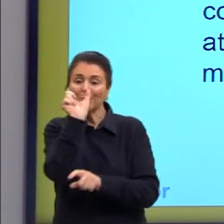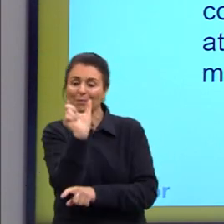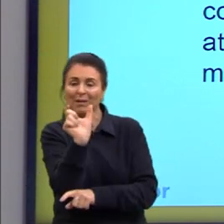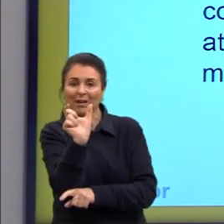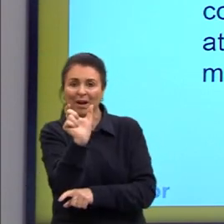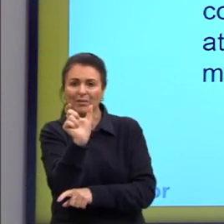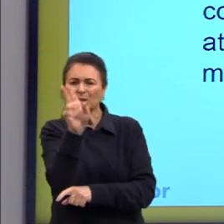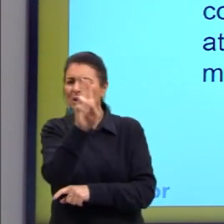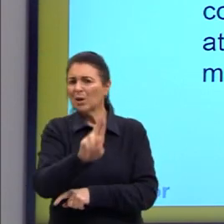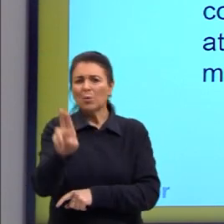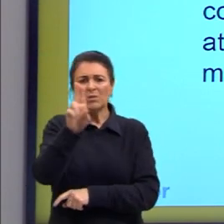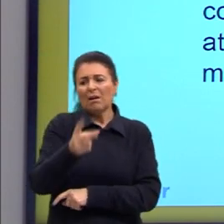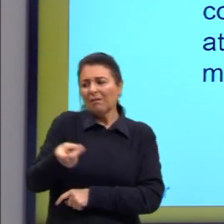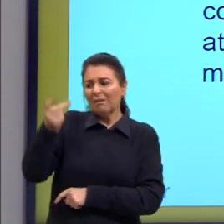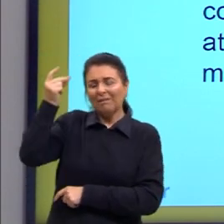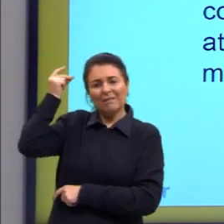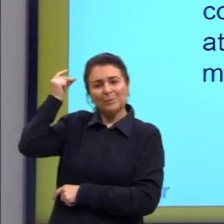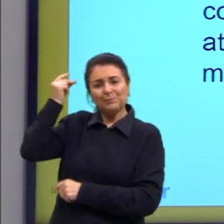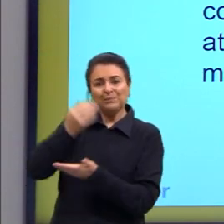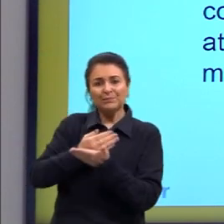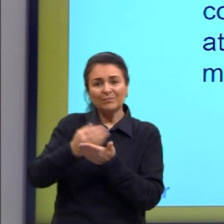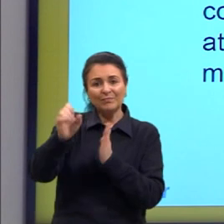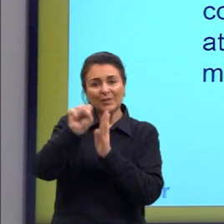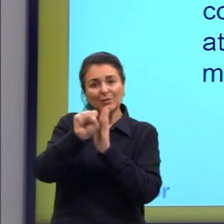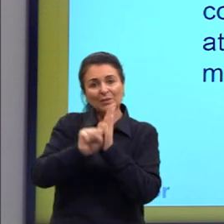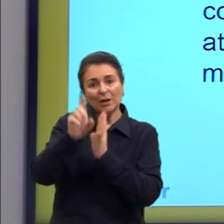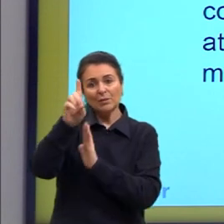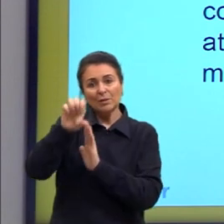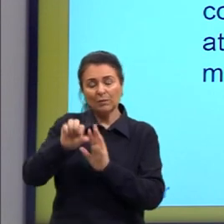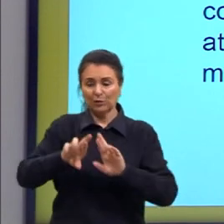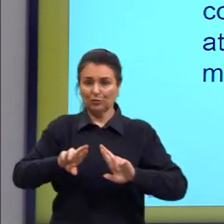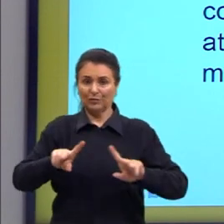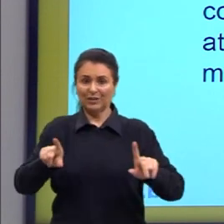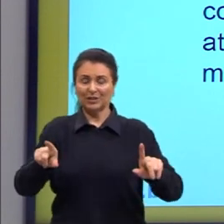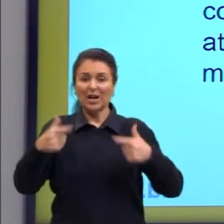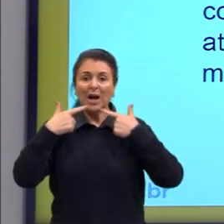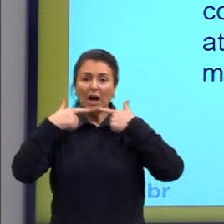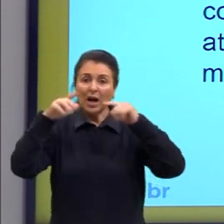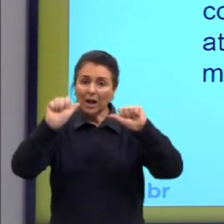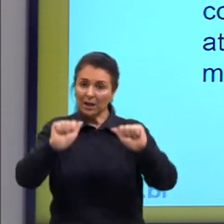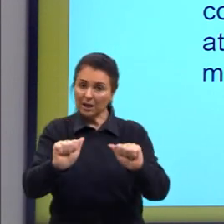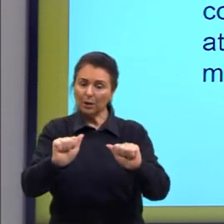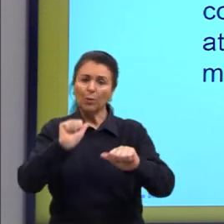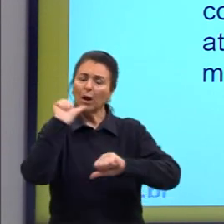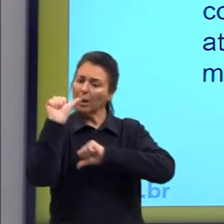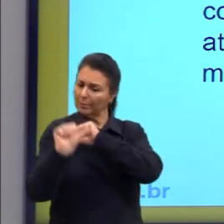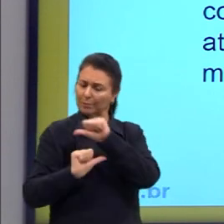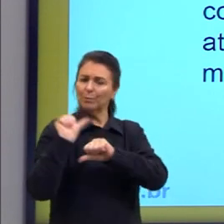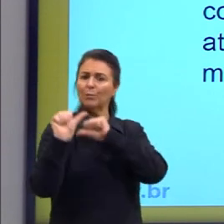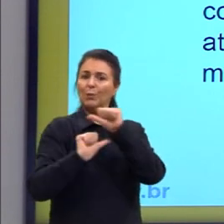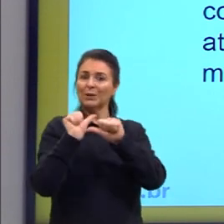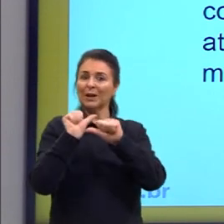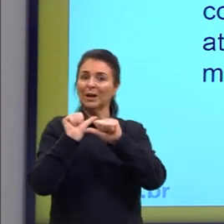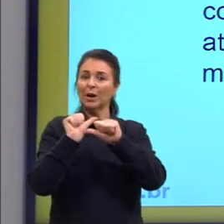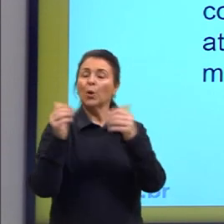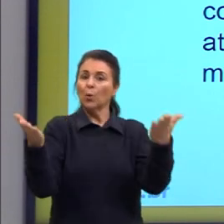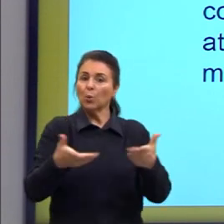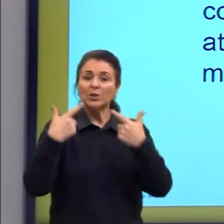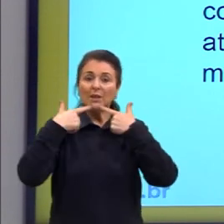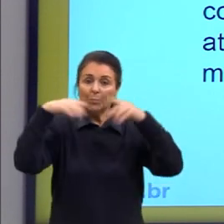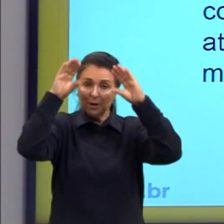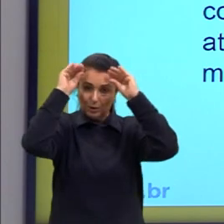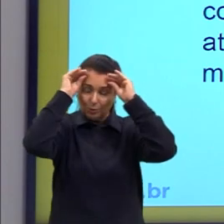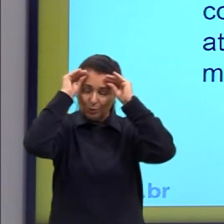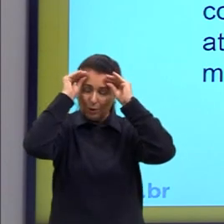palavras que são utilizadas lá no início do século 19 como a língua mecanismo Vivo que que nós temos uma linguagem diferente hoje